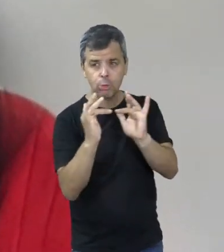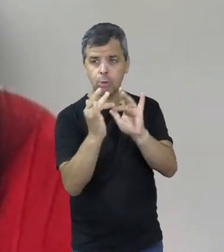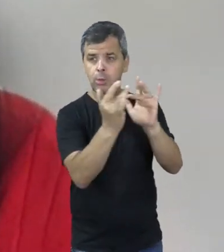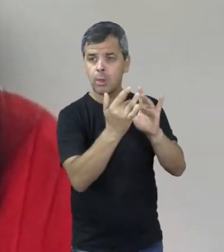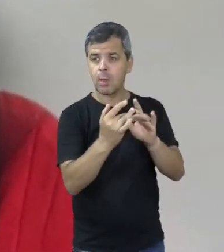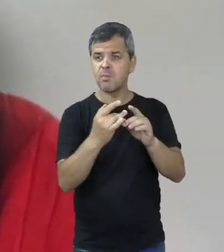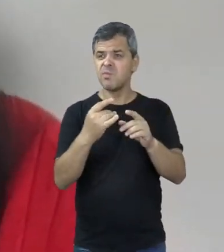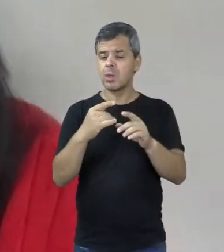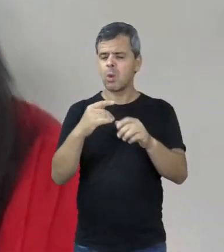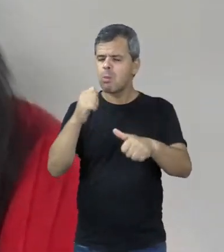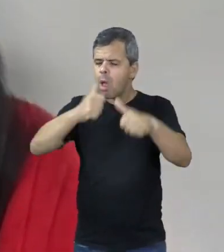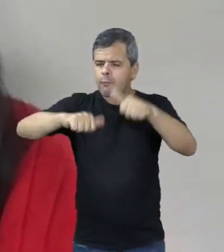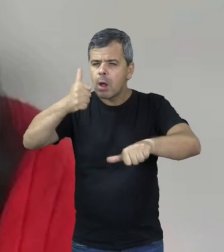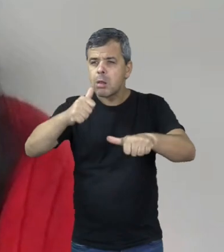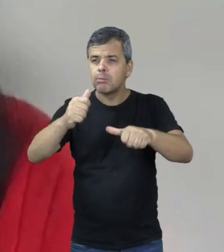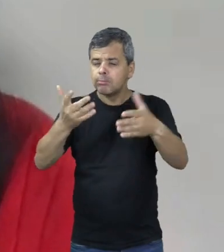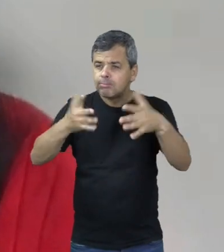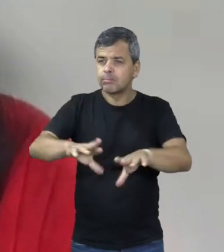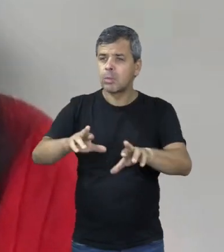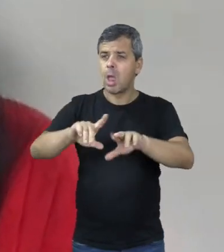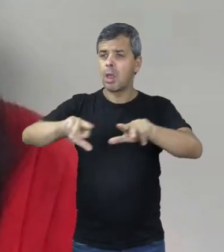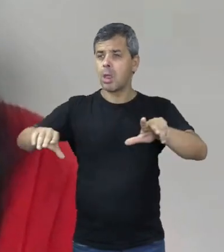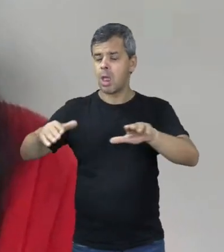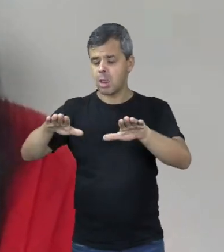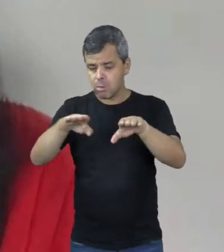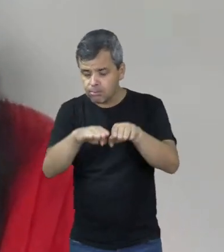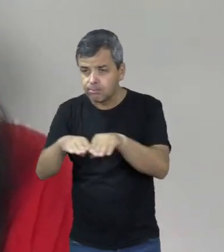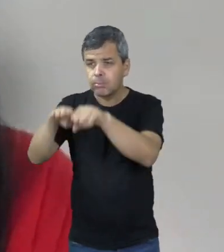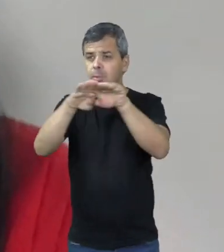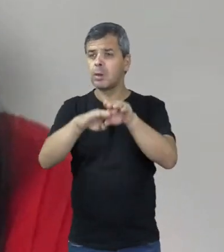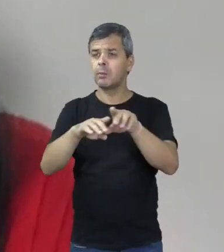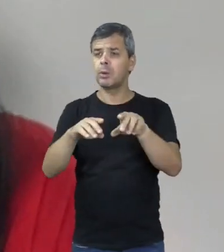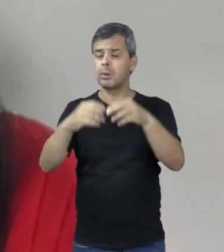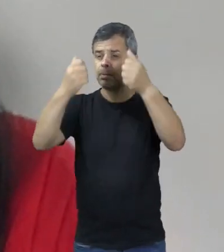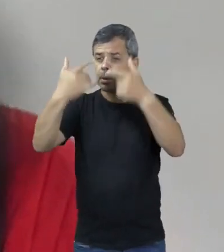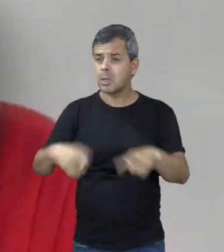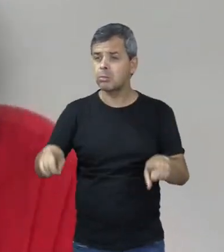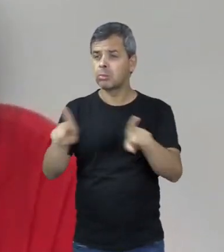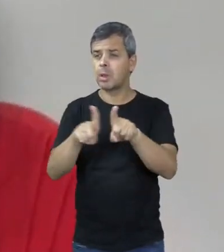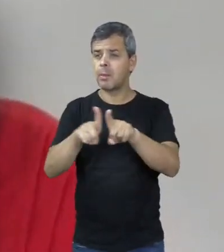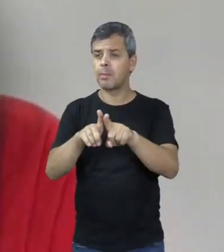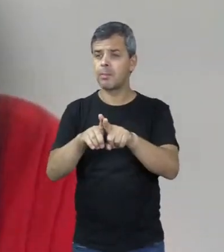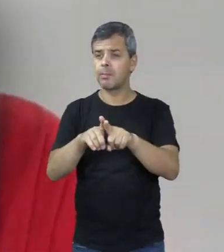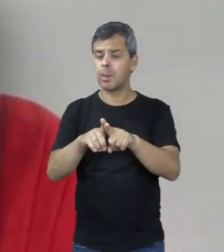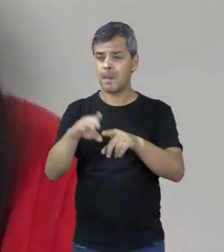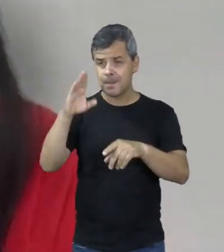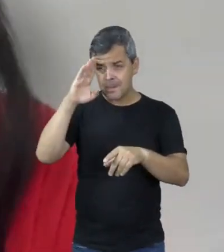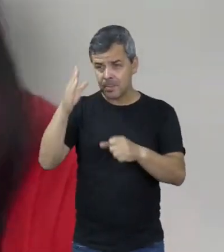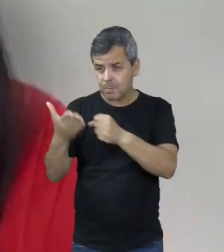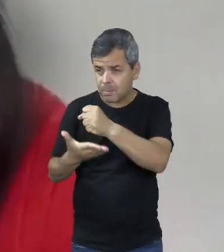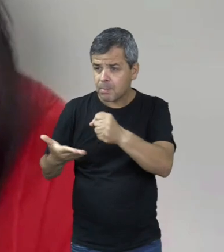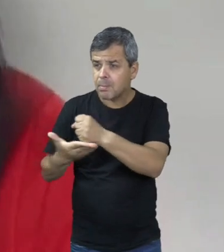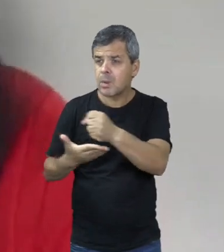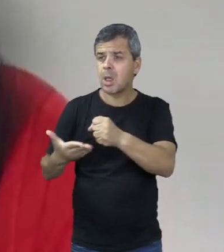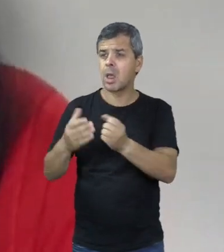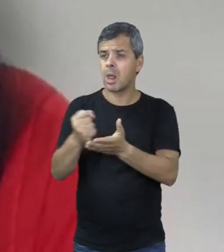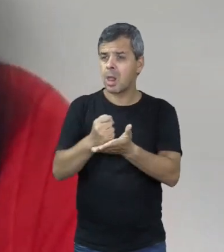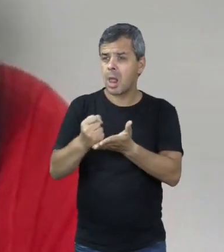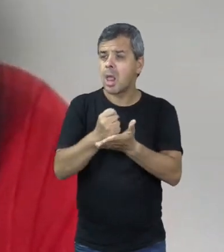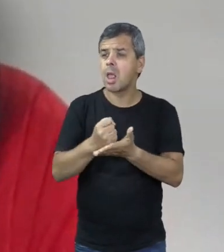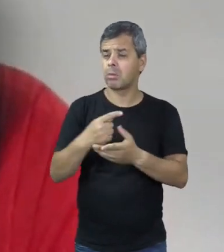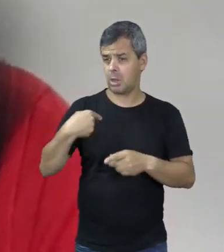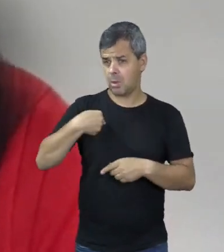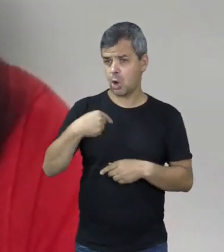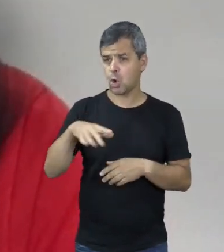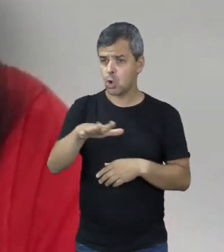essas políticas públicas de inclusão, diversidade e equidade, falando também que um dos 3 princípios basilares, eu sou farmacêutica, sou sanitarista,